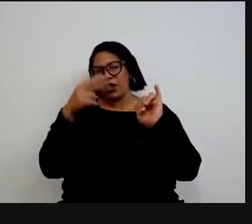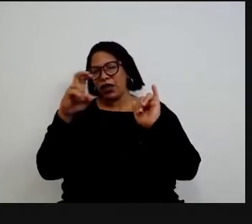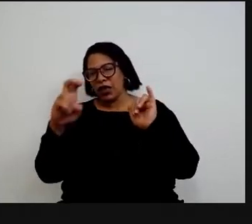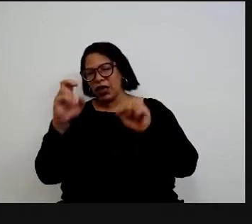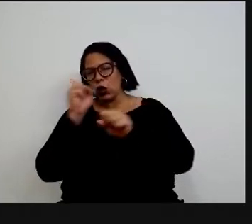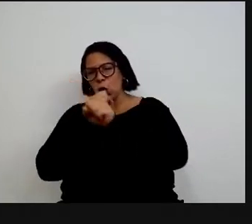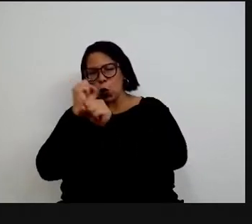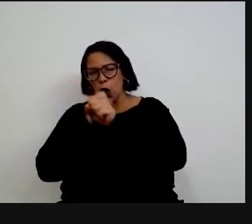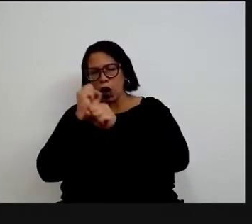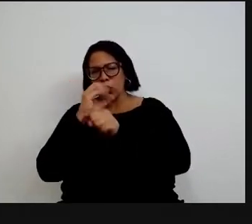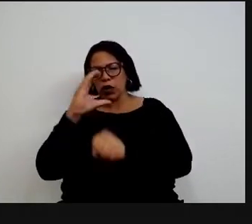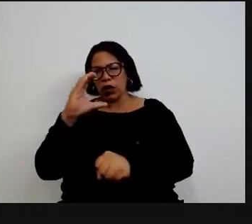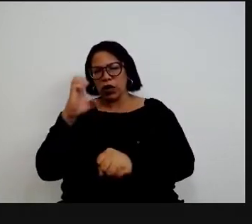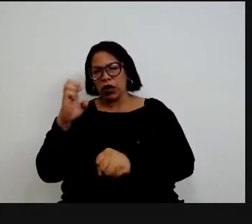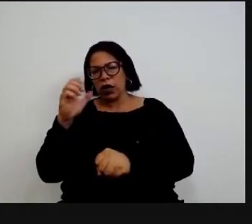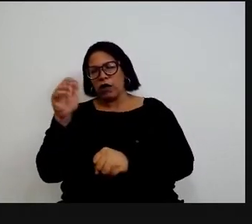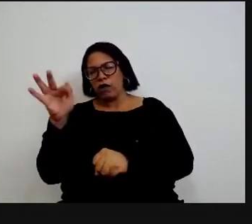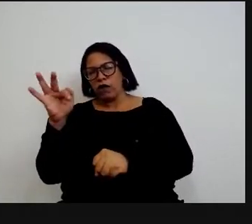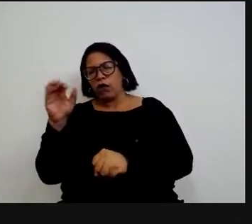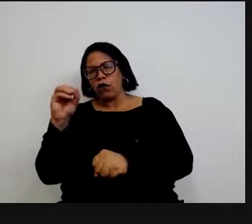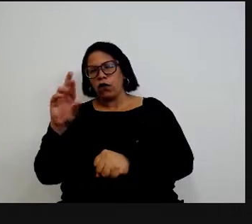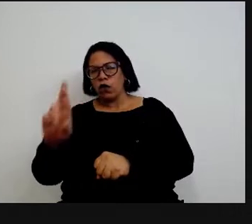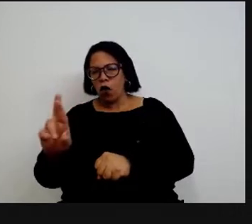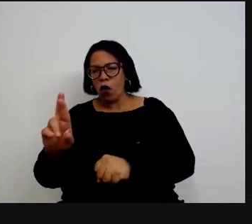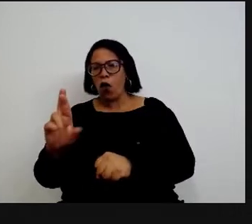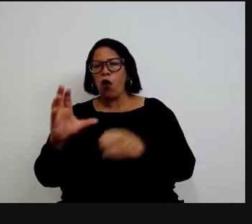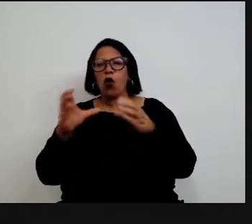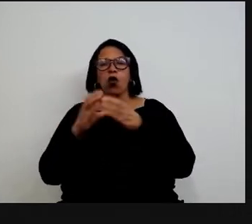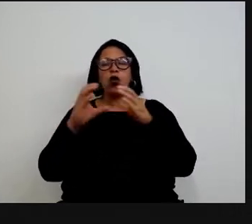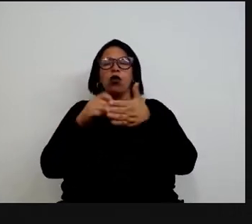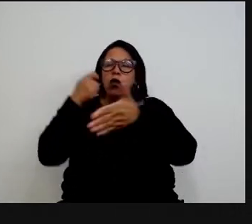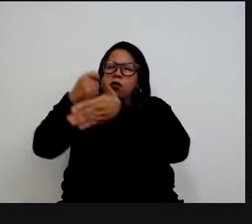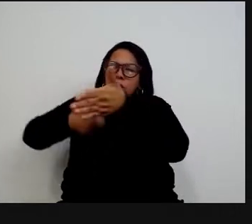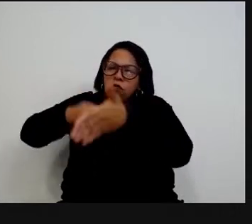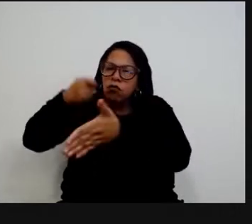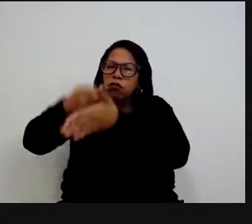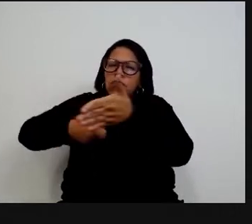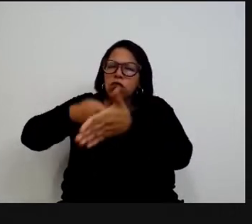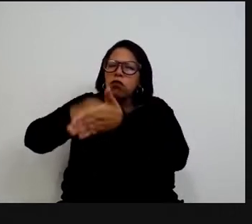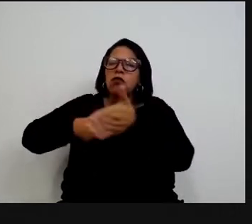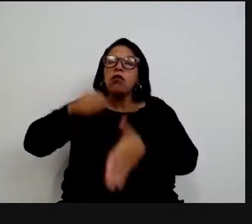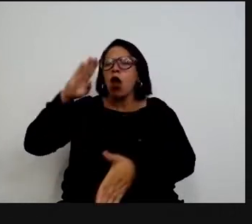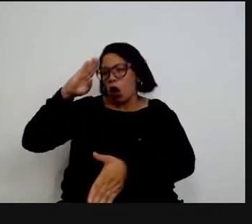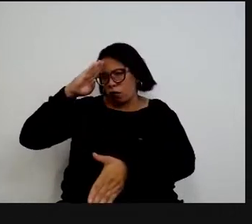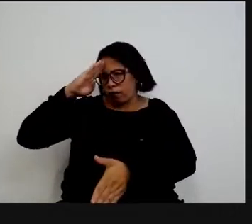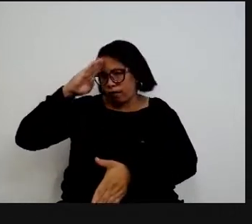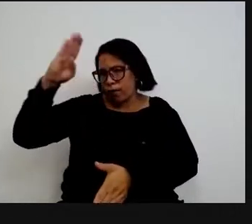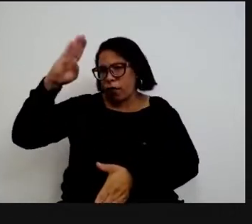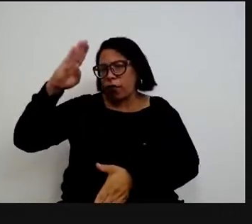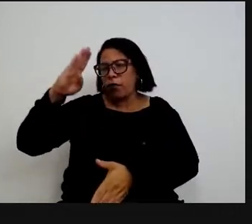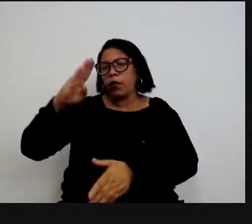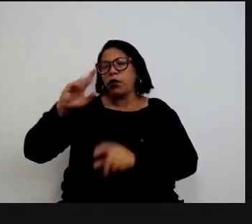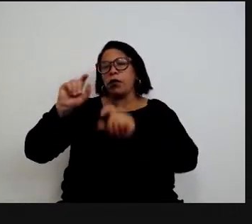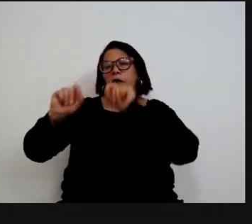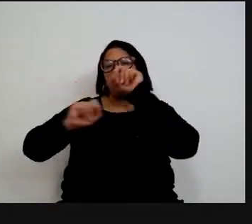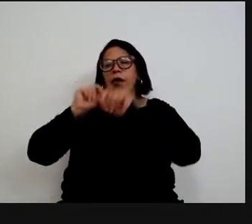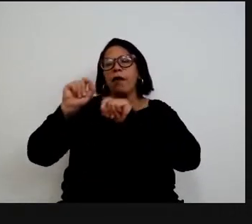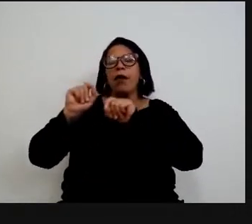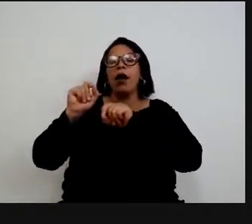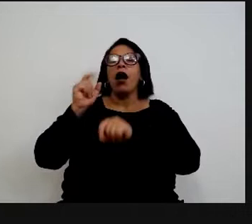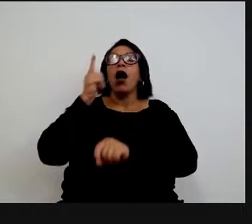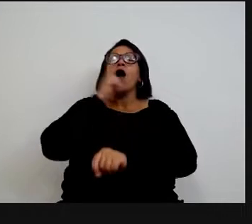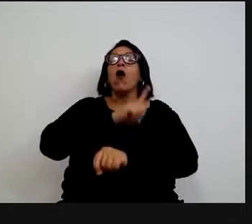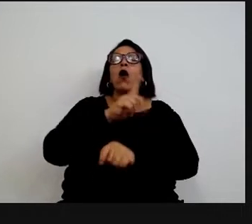25 anos de Cefol, né, essa equipe foi guerreira, foi muito fundamental aí para a gente poder